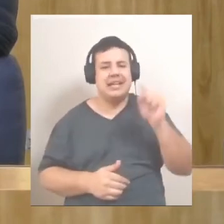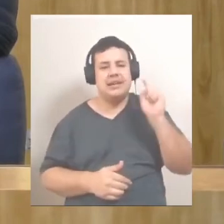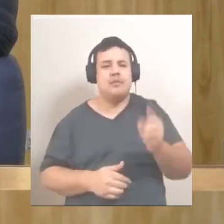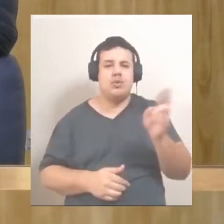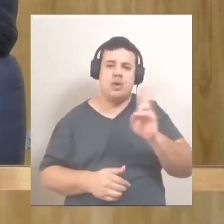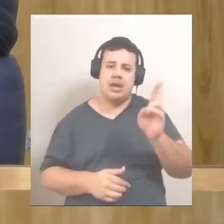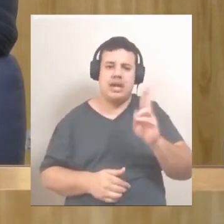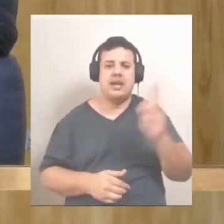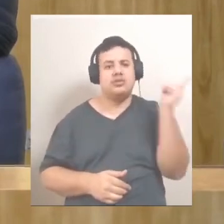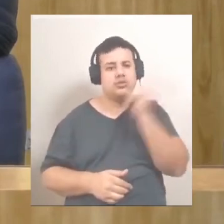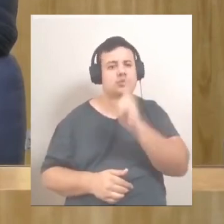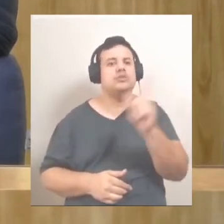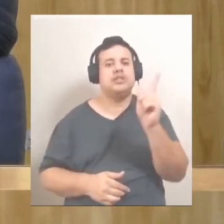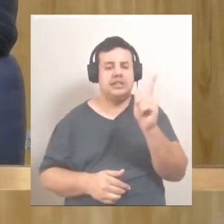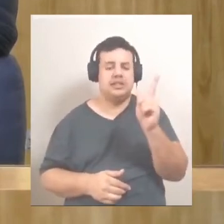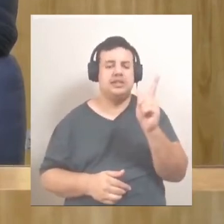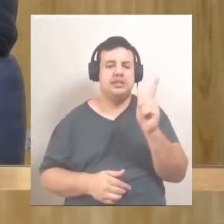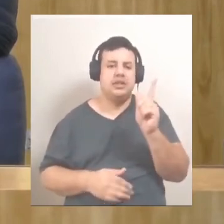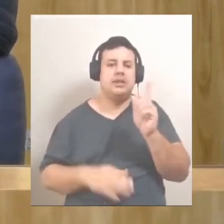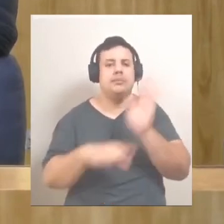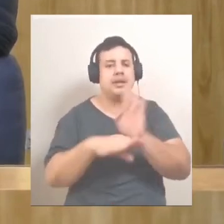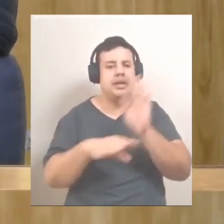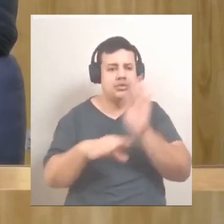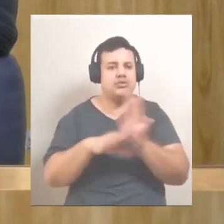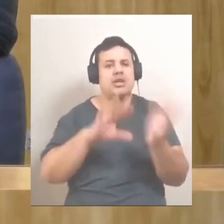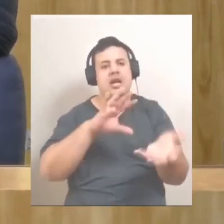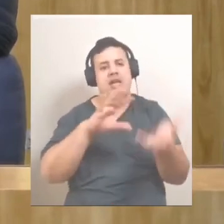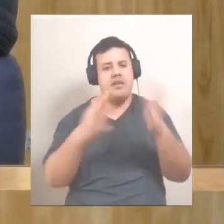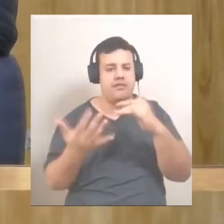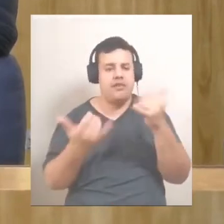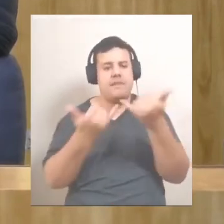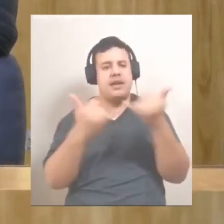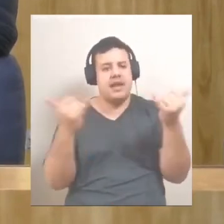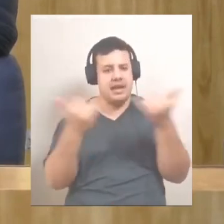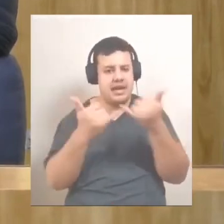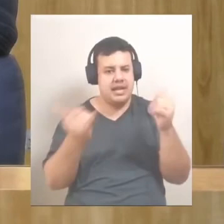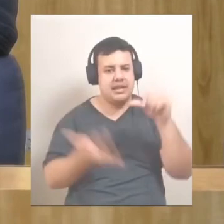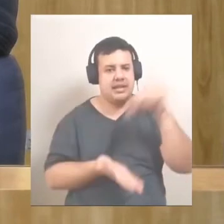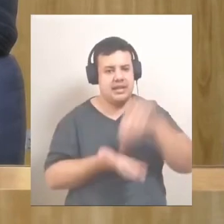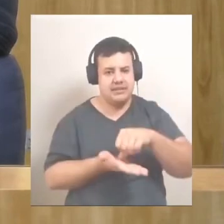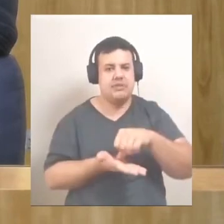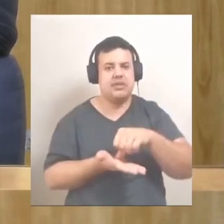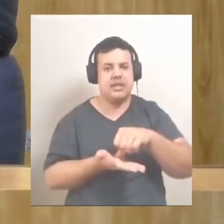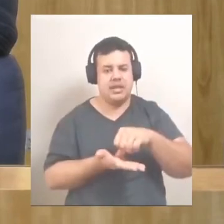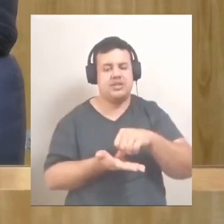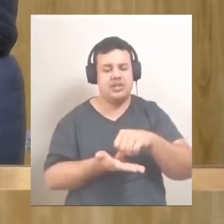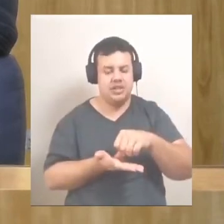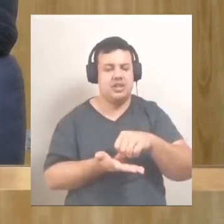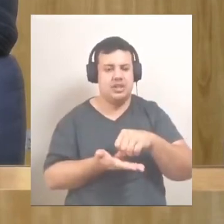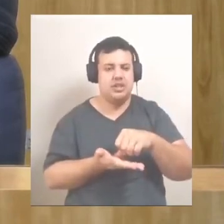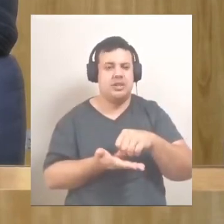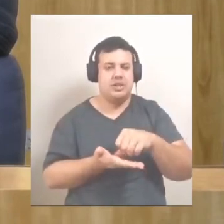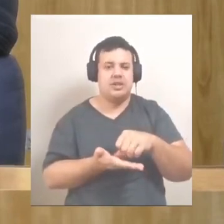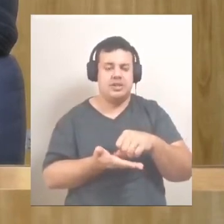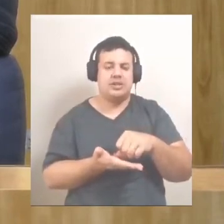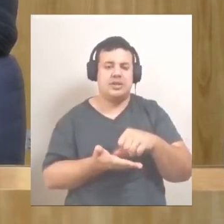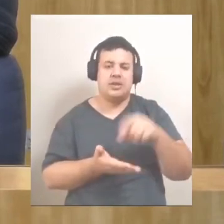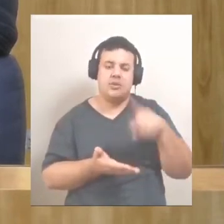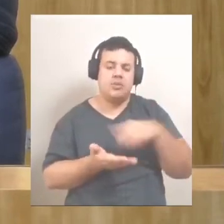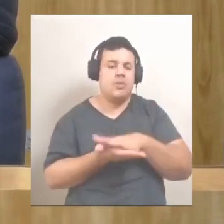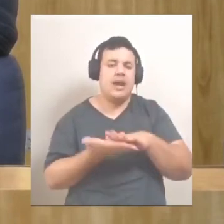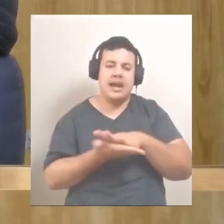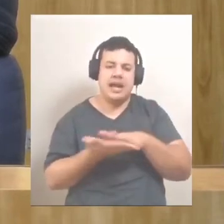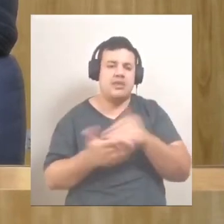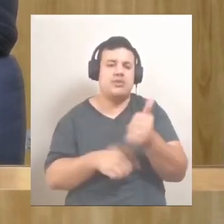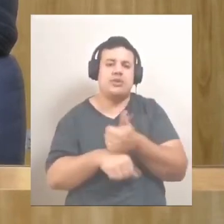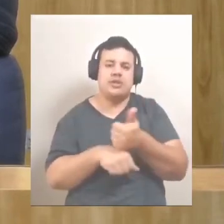possibilitar a reforma da parte elétrica e a pintura dessa unidade. E não é nada em face do que esses